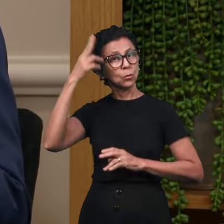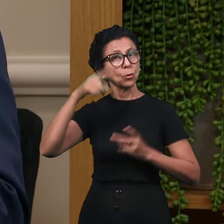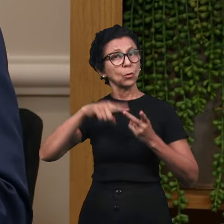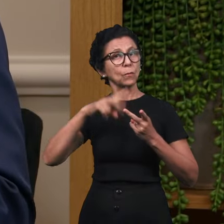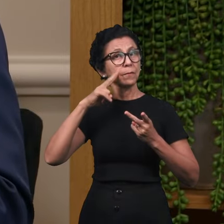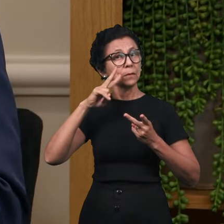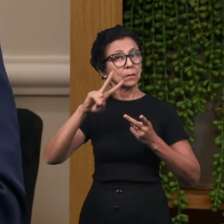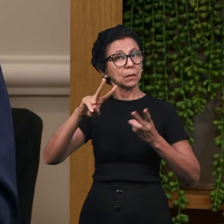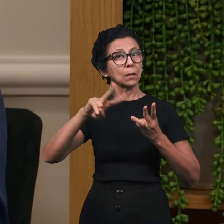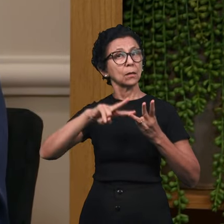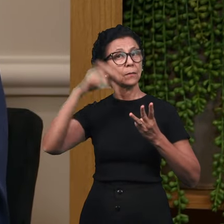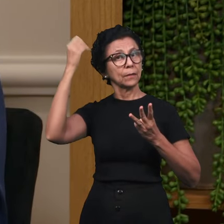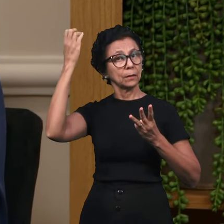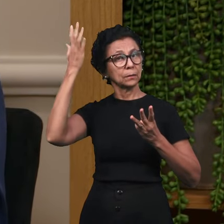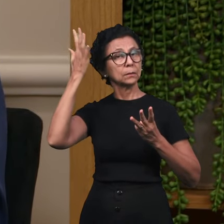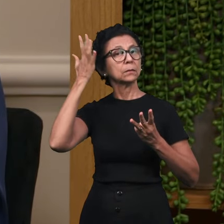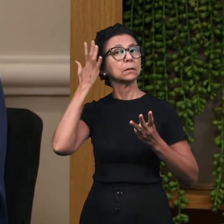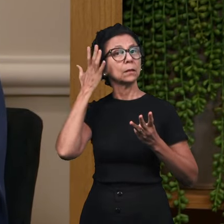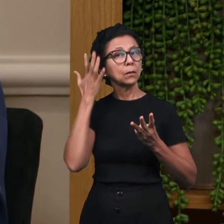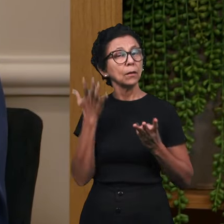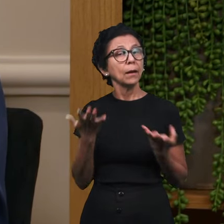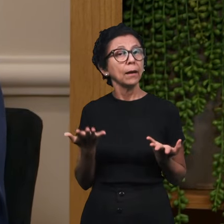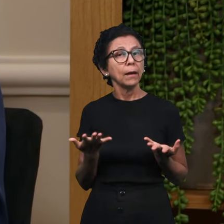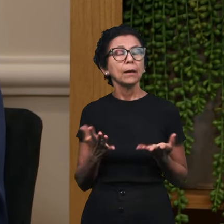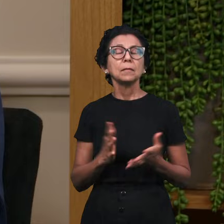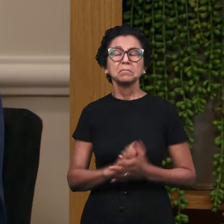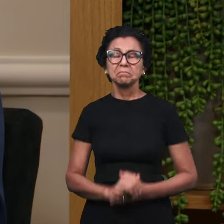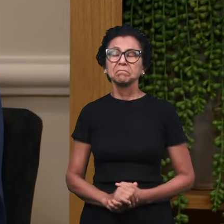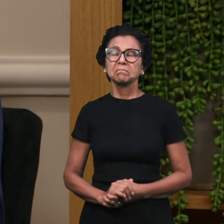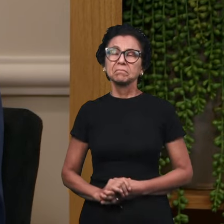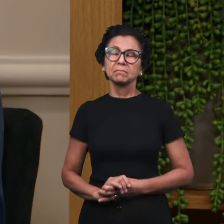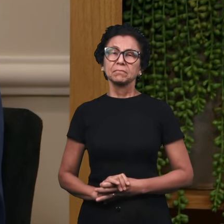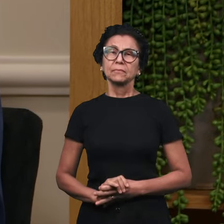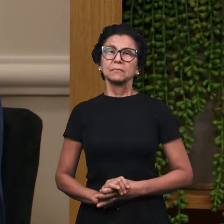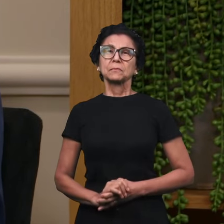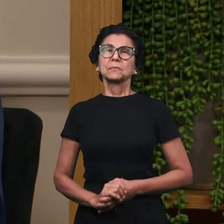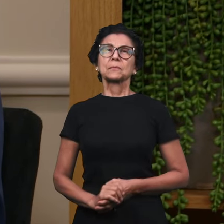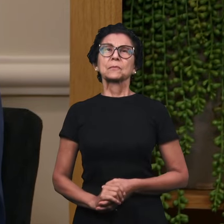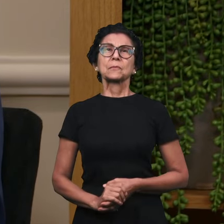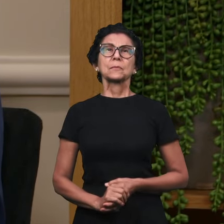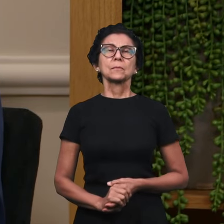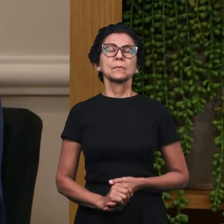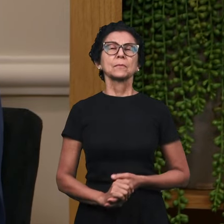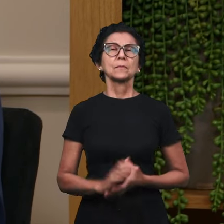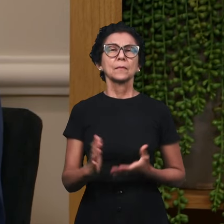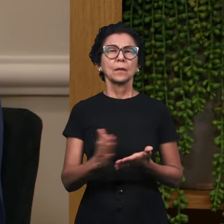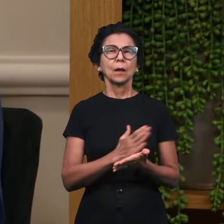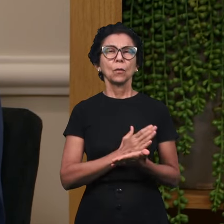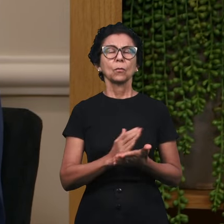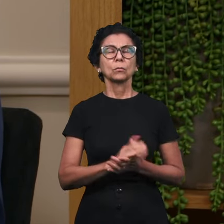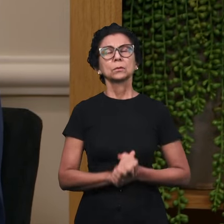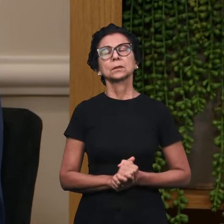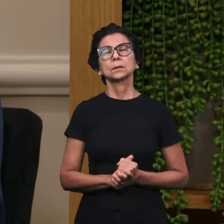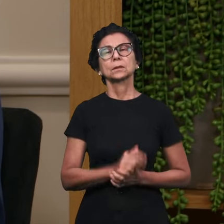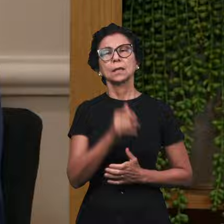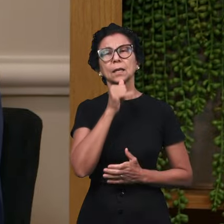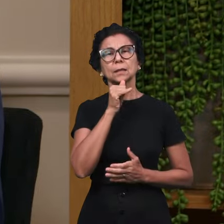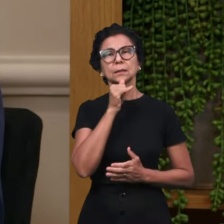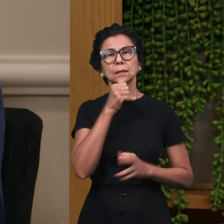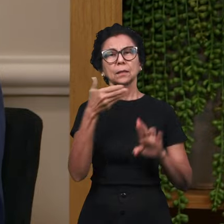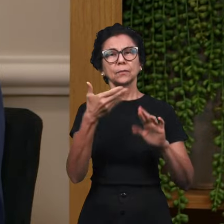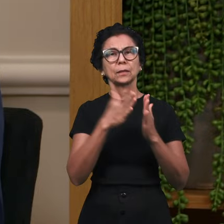visões, revelações, mas também sonhos. Então vamos ver alguns exemplos